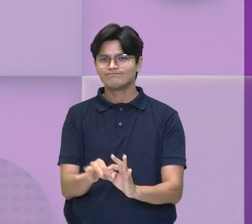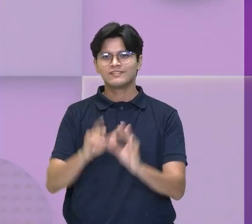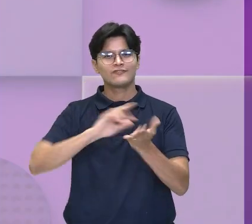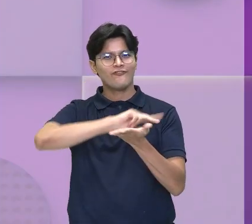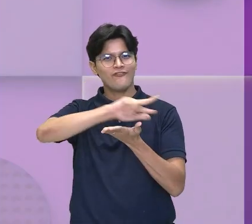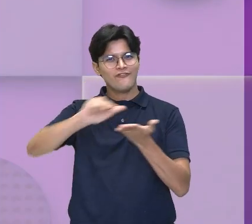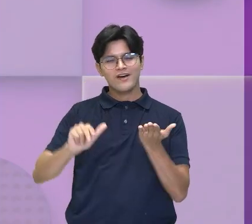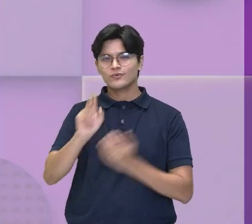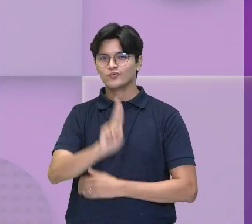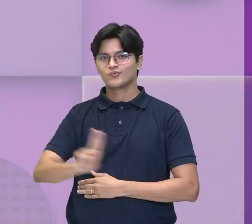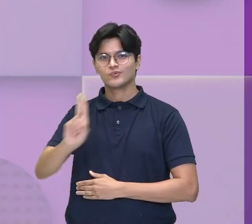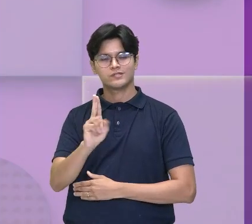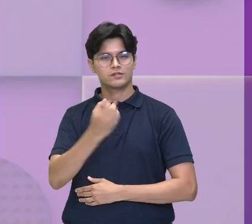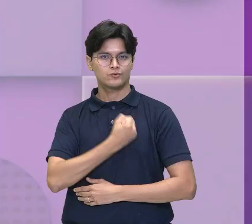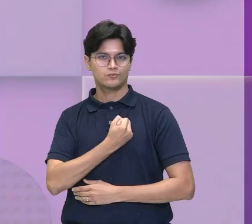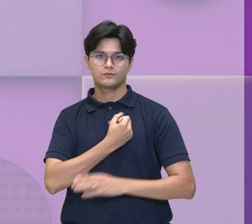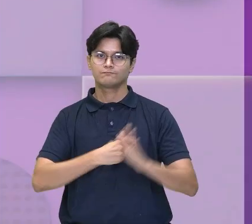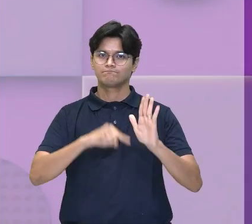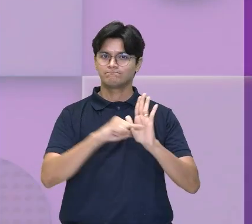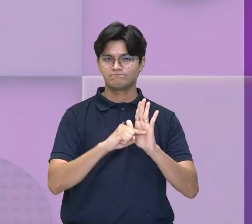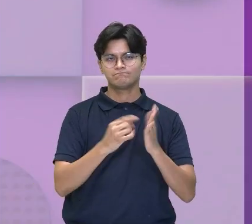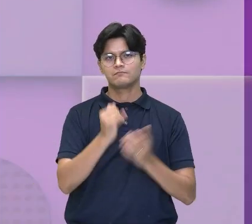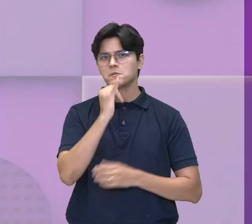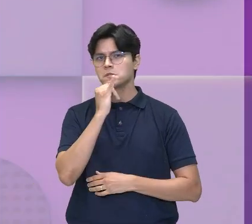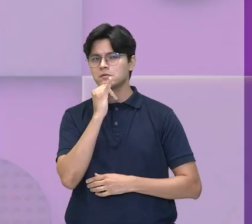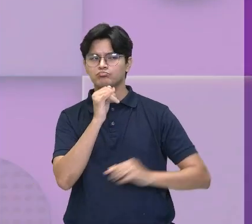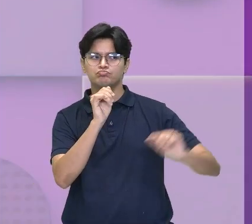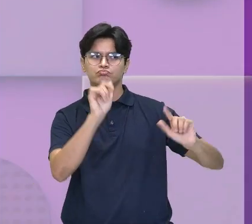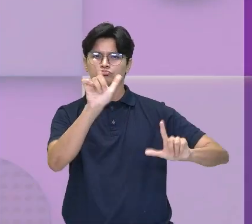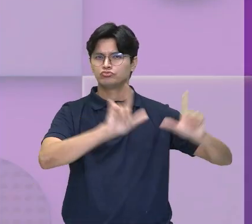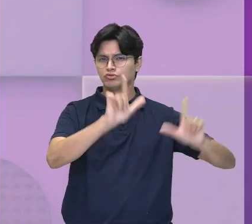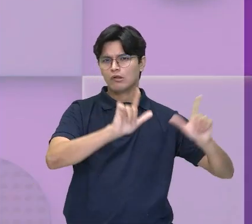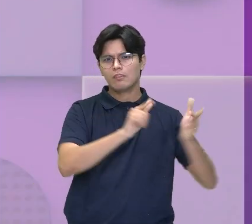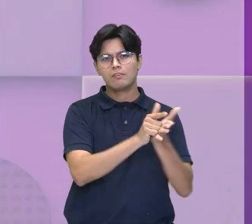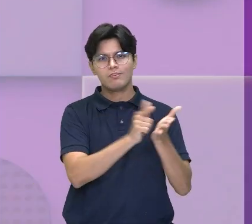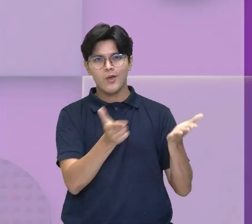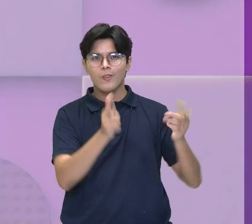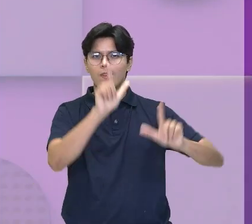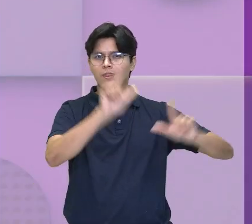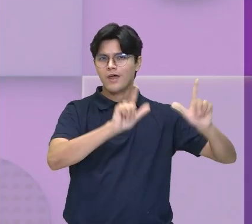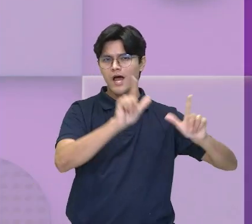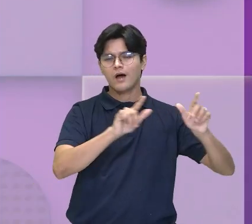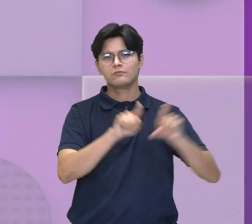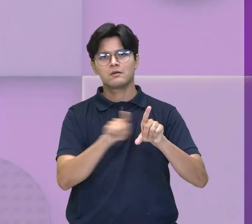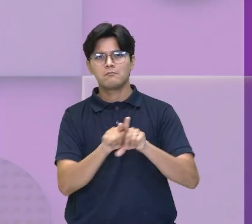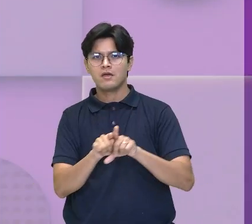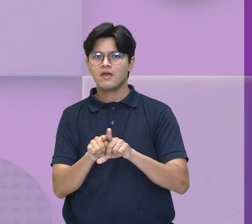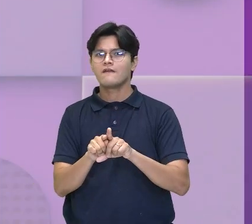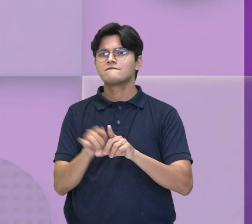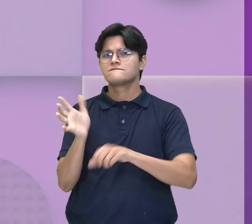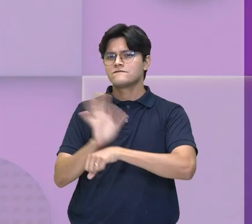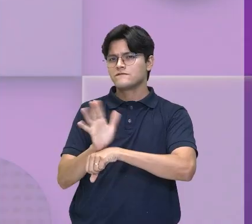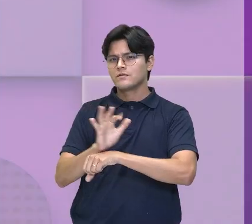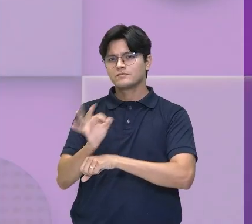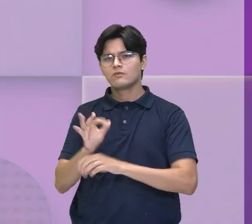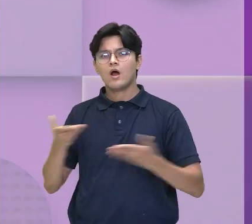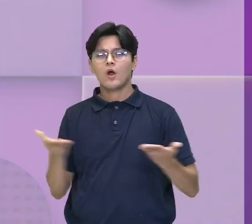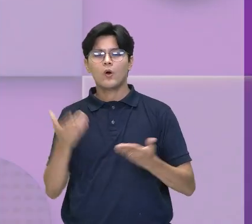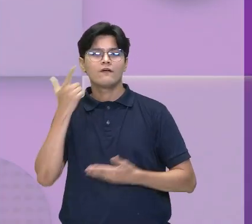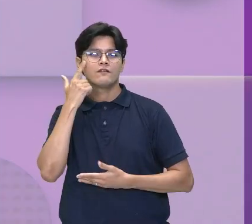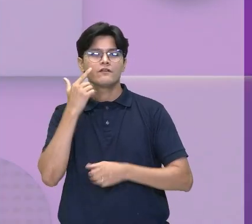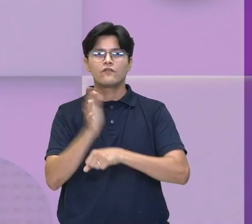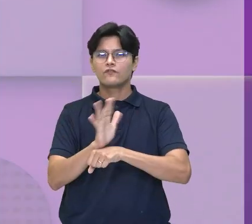vê normalmente, em jornal, em filmes, na nossa vida também. Vamos ver um vídeo agora que vai falar um pouquinho mais sobre os